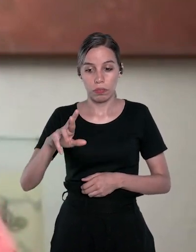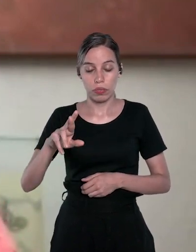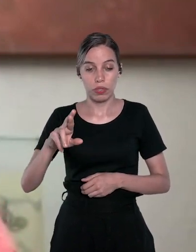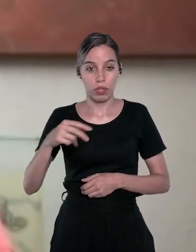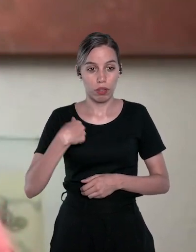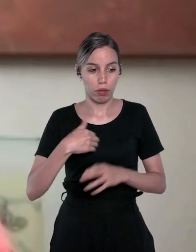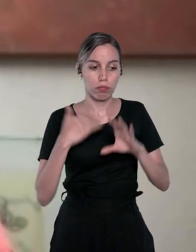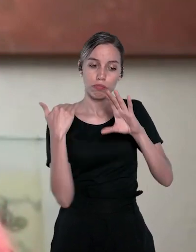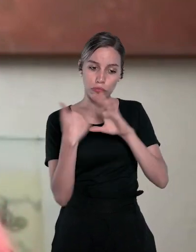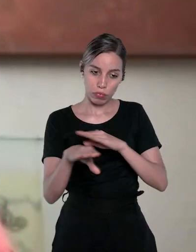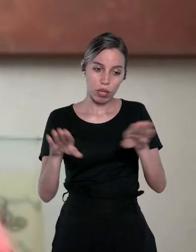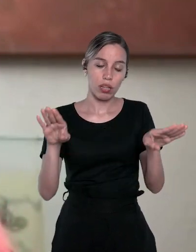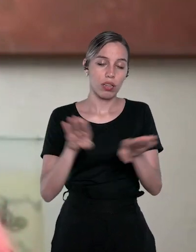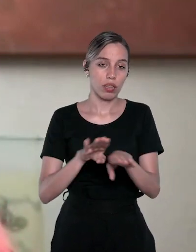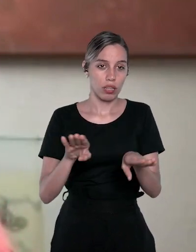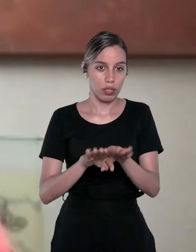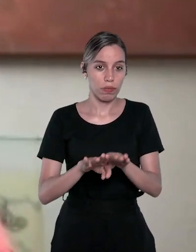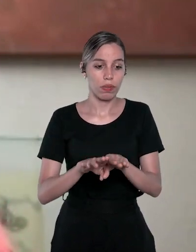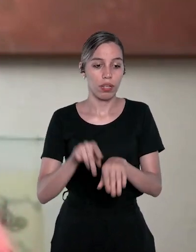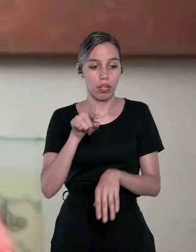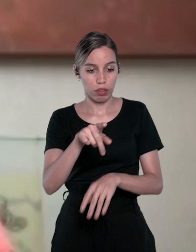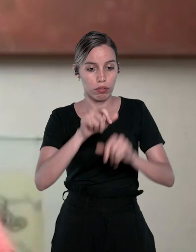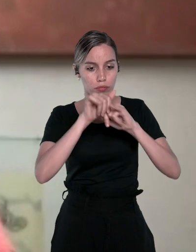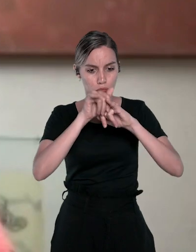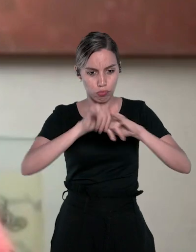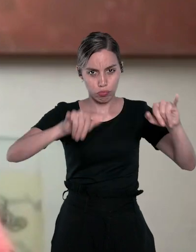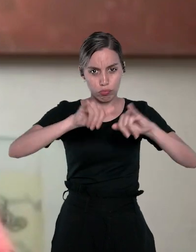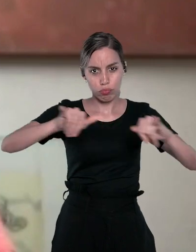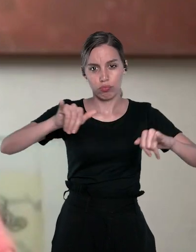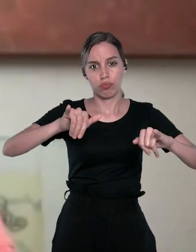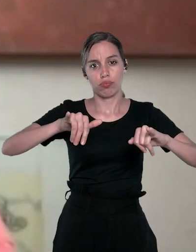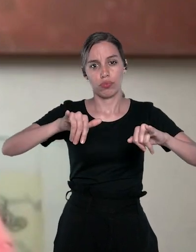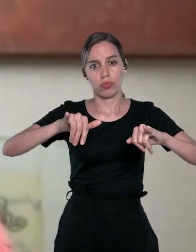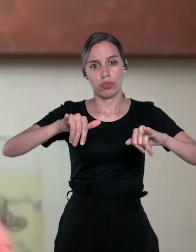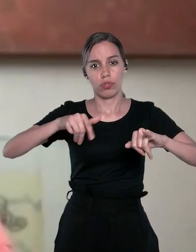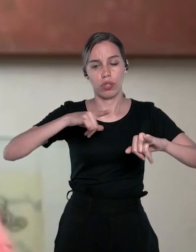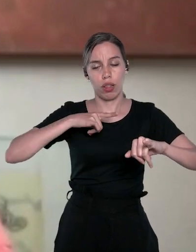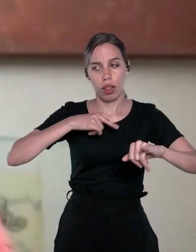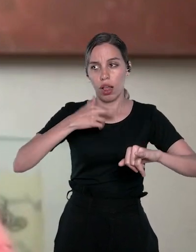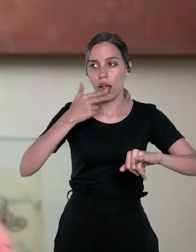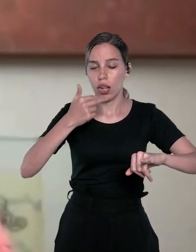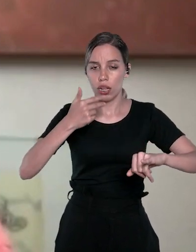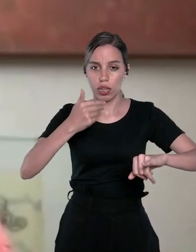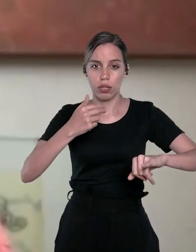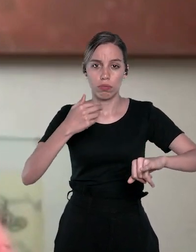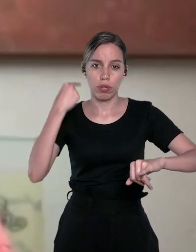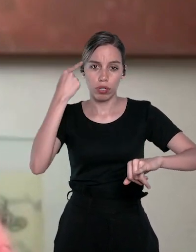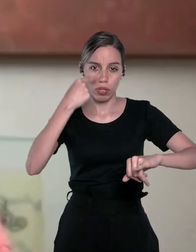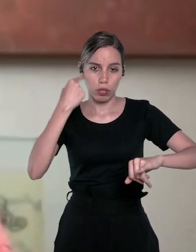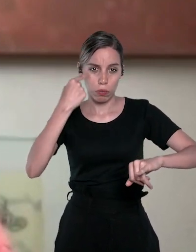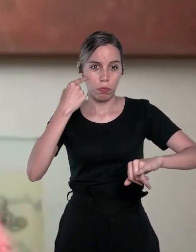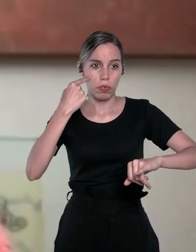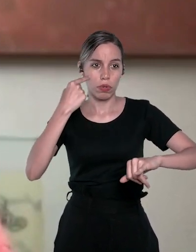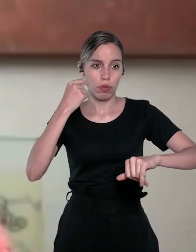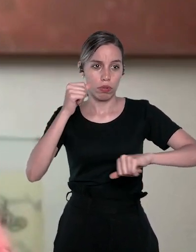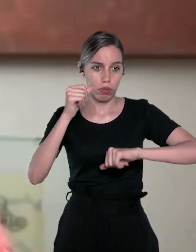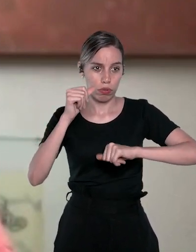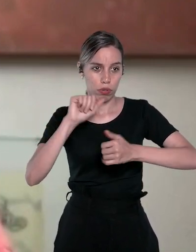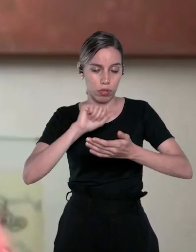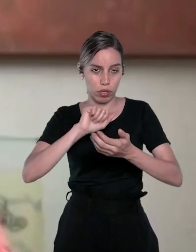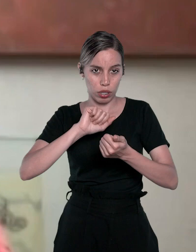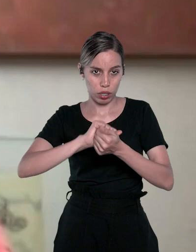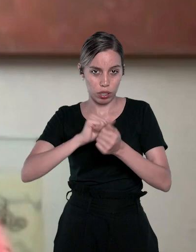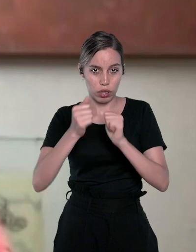eu encaminhei para ele os poetas e foram publicados vários poemas meus em língua